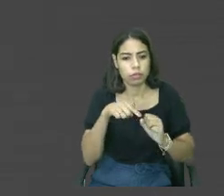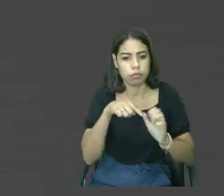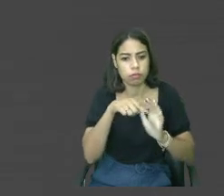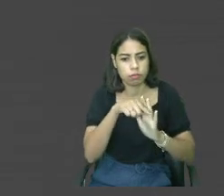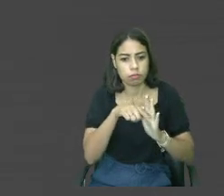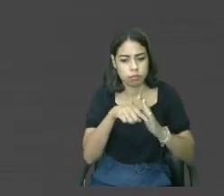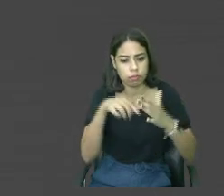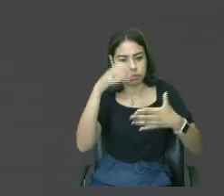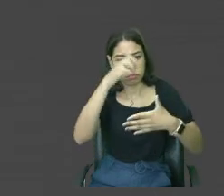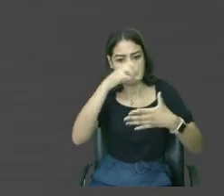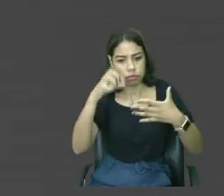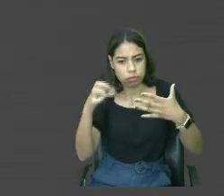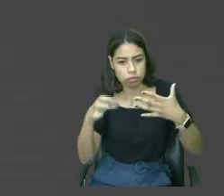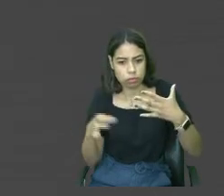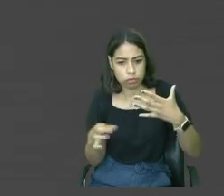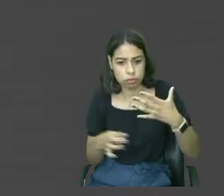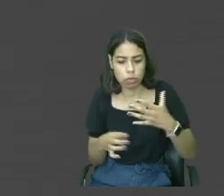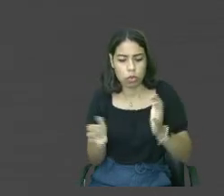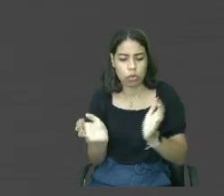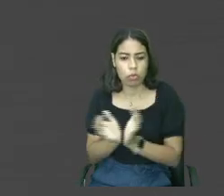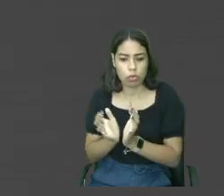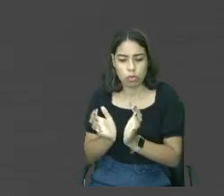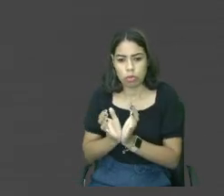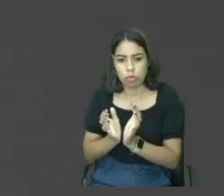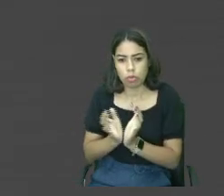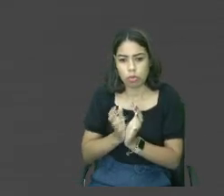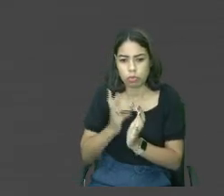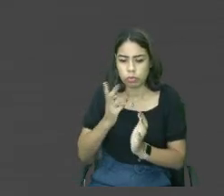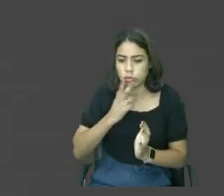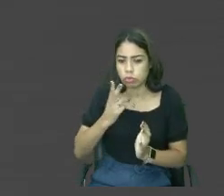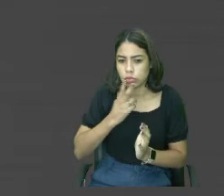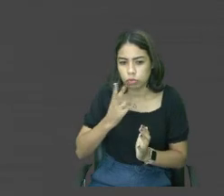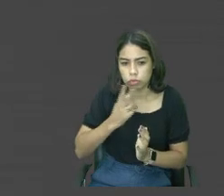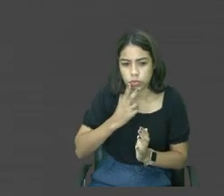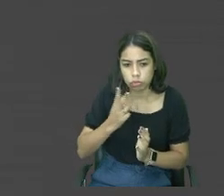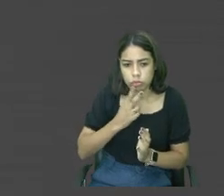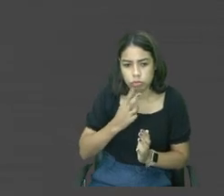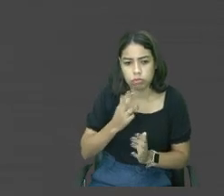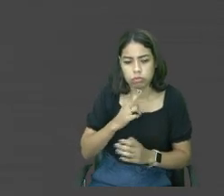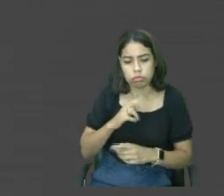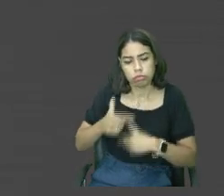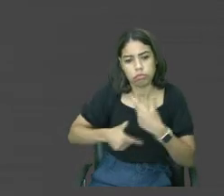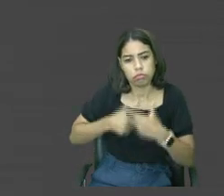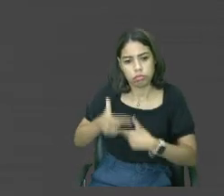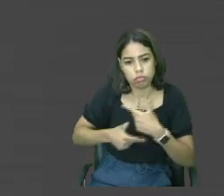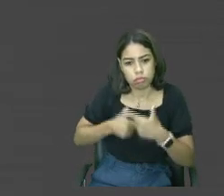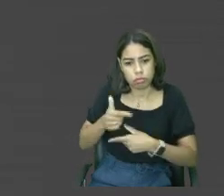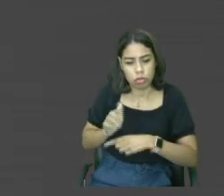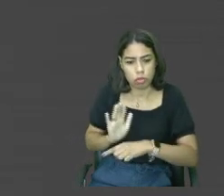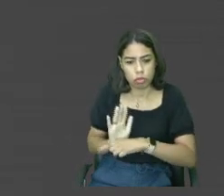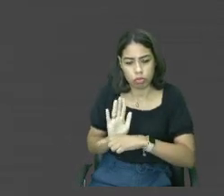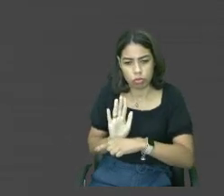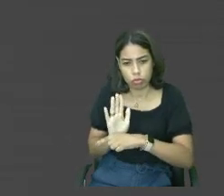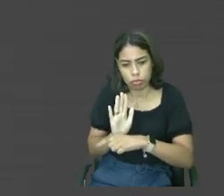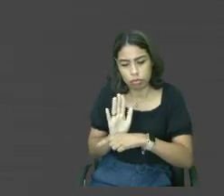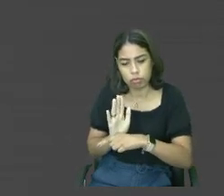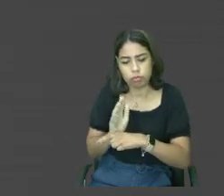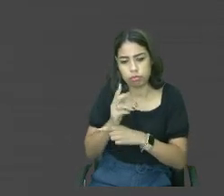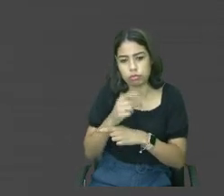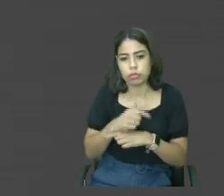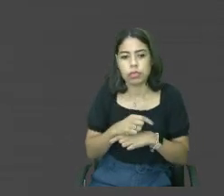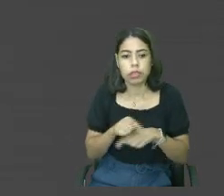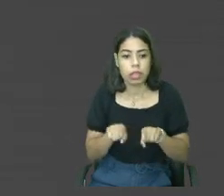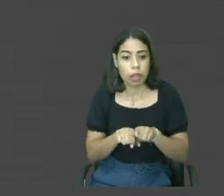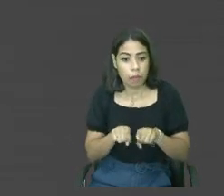de tabagismo, né, que foi um grupo que tem trabalhado bastante, o trabalho das equipes com relação à vacinação. As